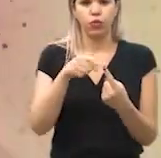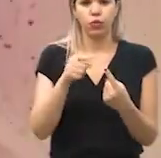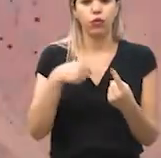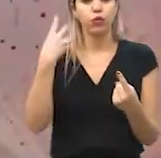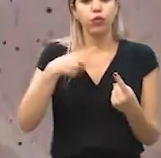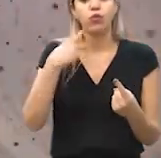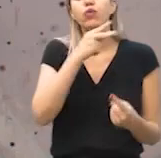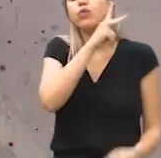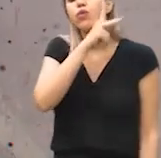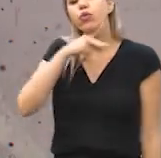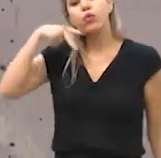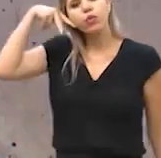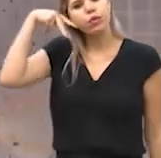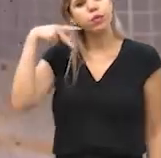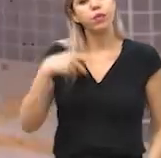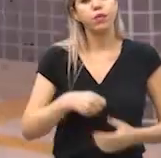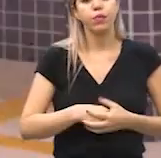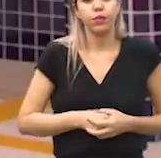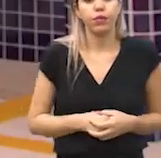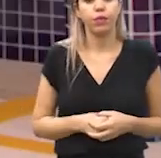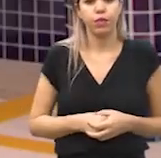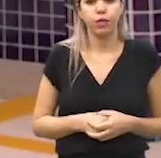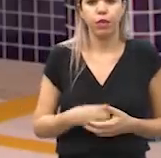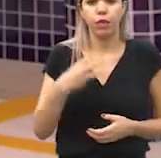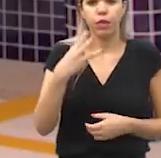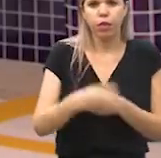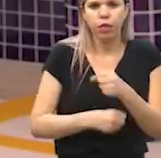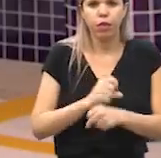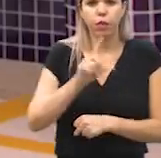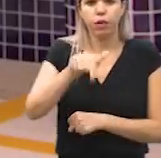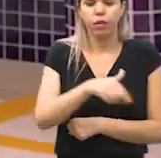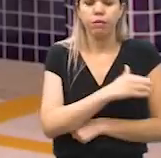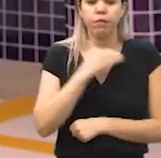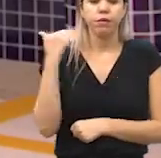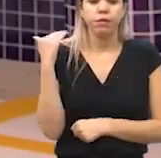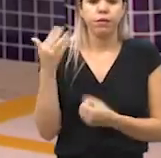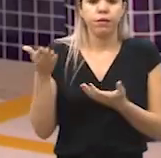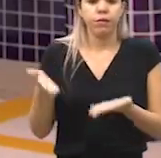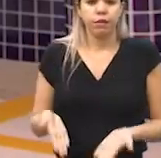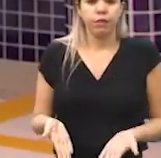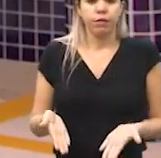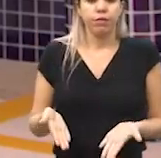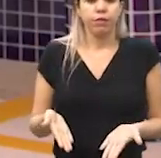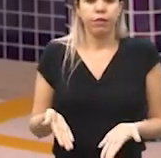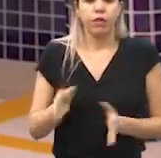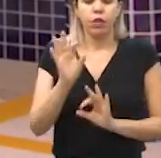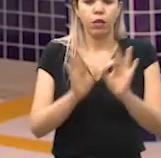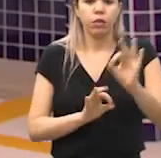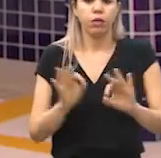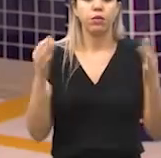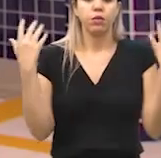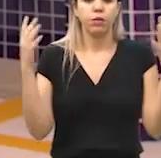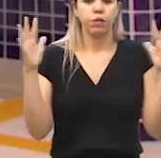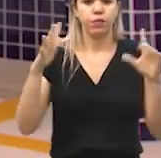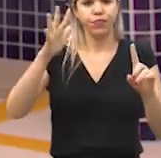o vereador Permínio Monteiro. Depois de 3 anos dela falecida, isso daqui é uma justa